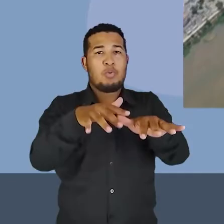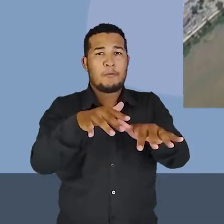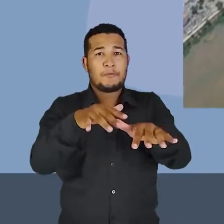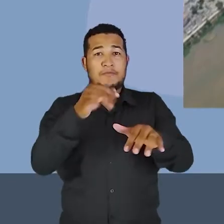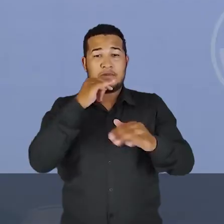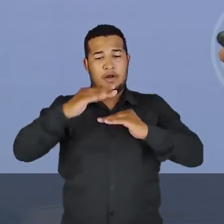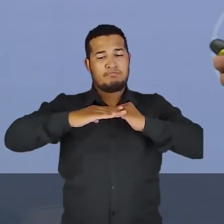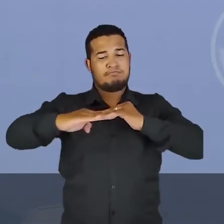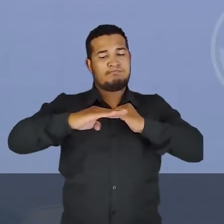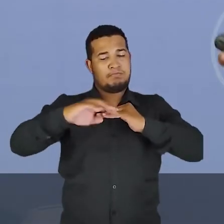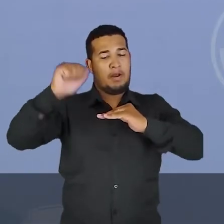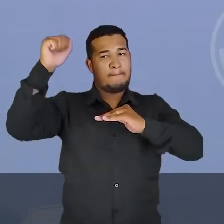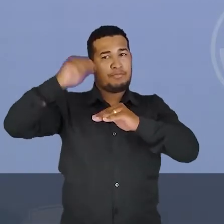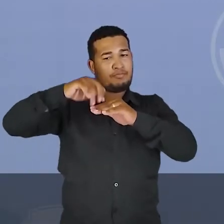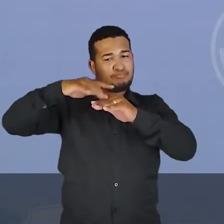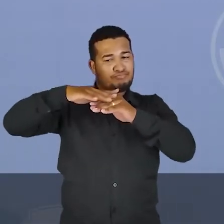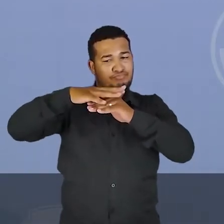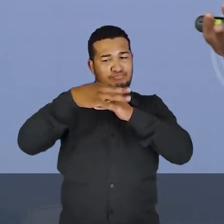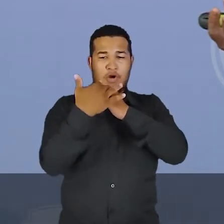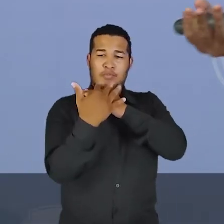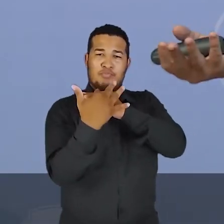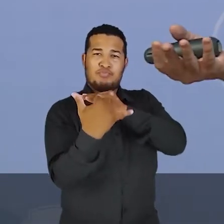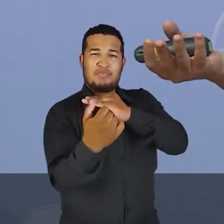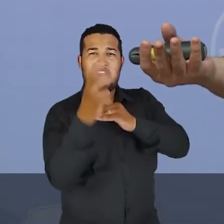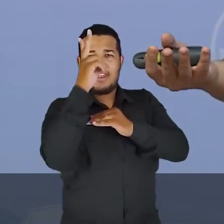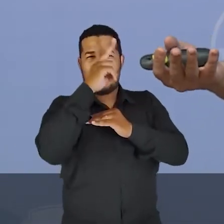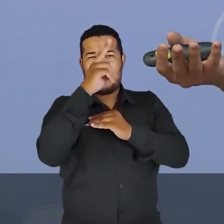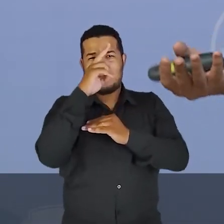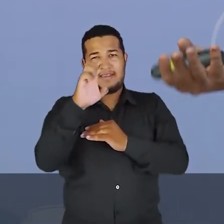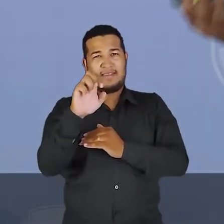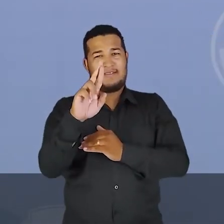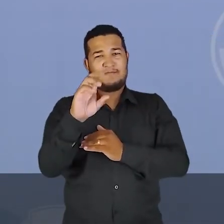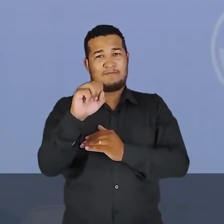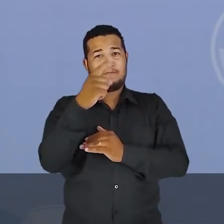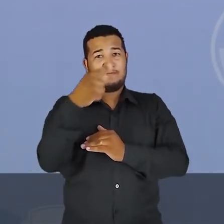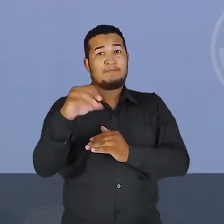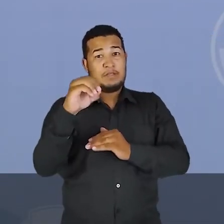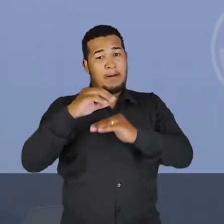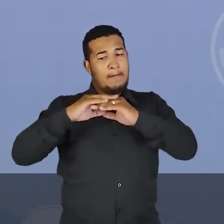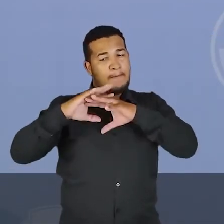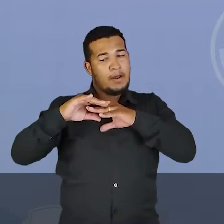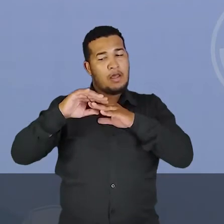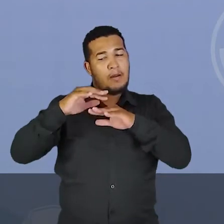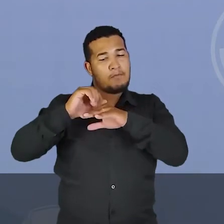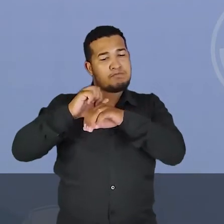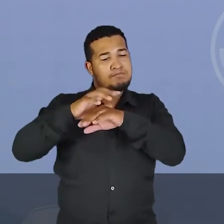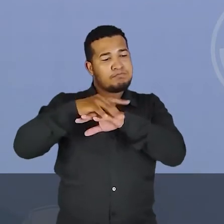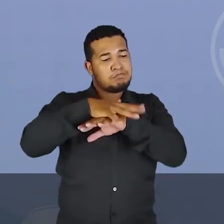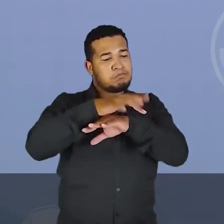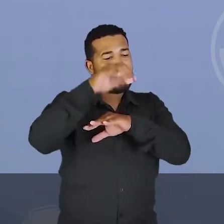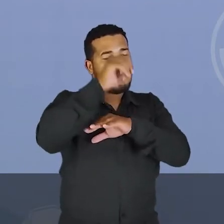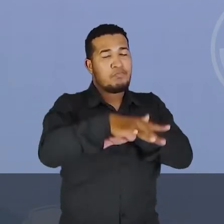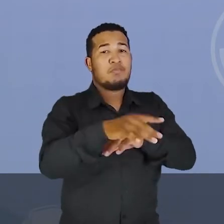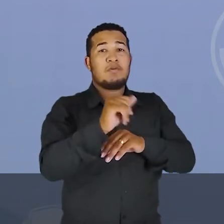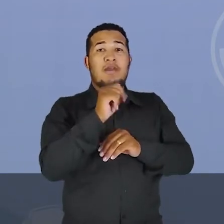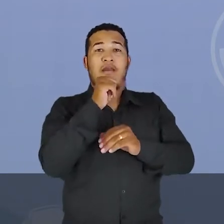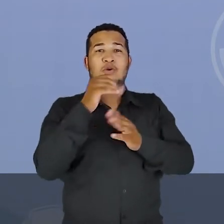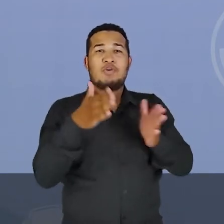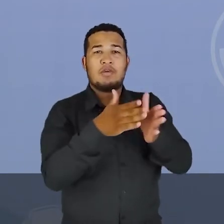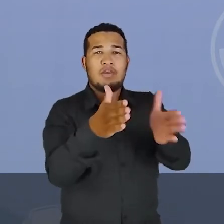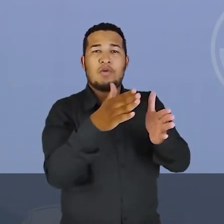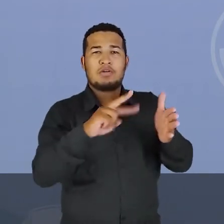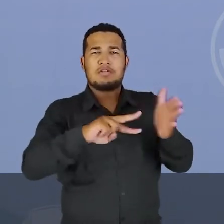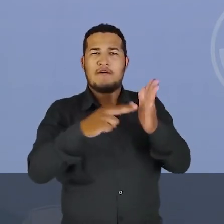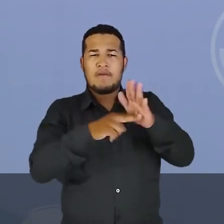aquele solo que foi erodido, que nós falamos da erosão anteriormente, ele é levado para dentro do rio, isso vai fazer com que o rio fique mais